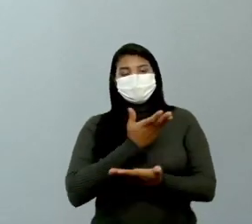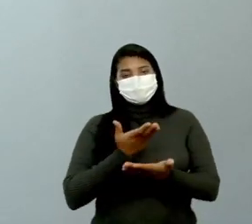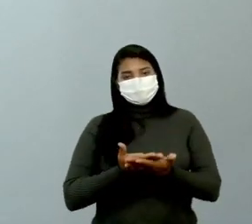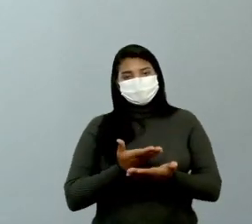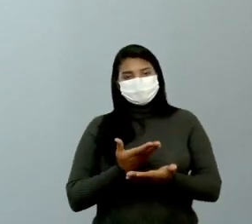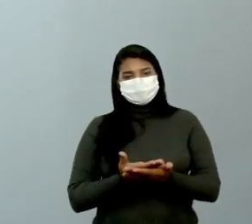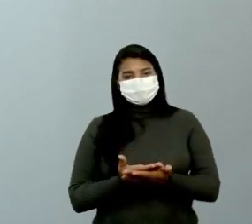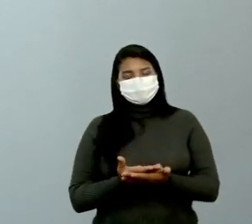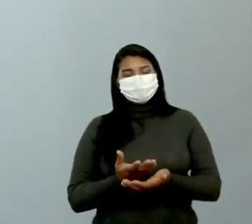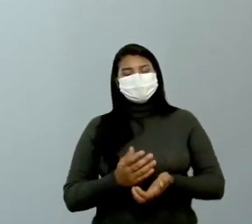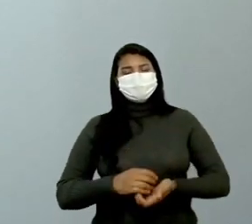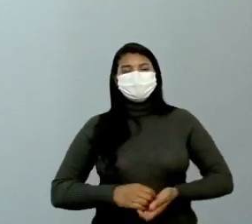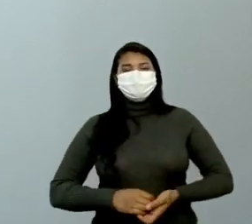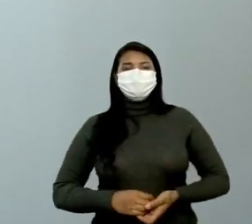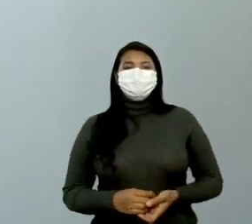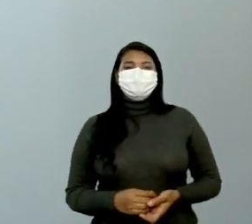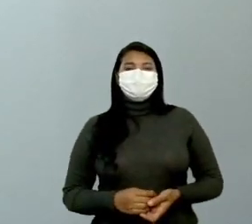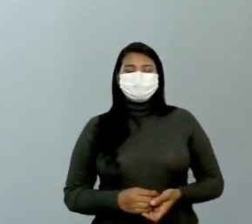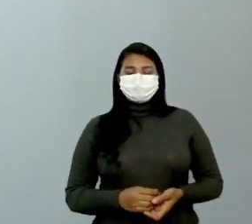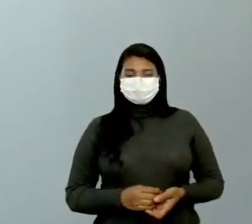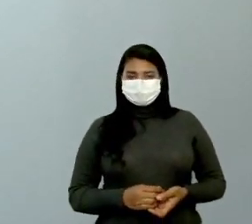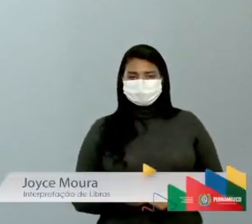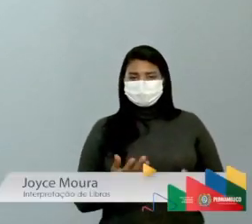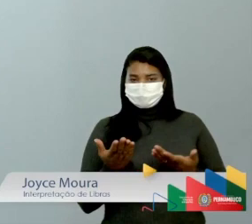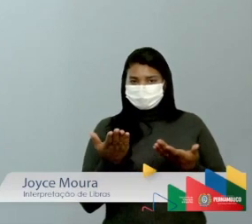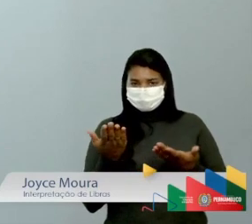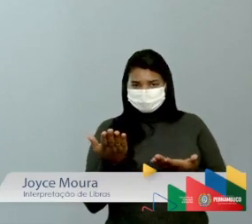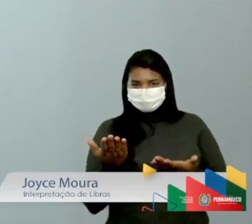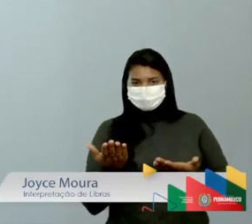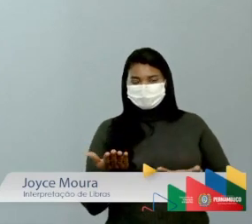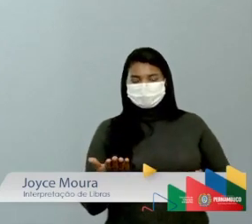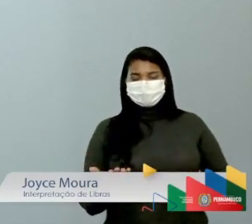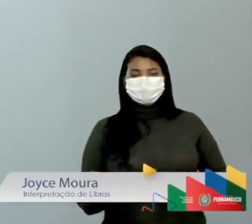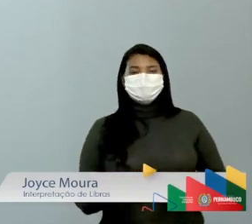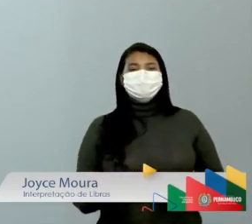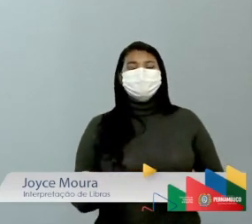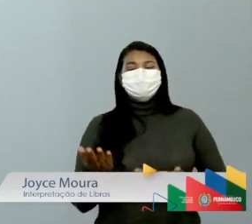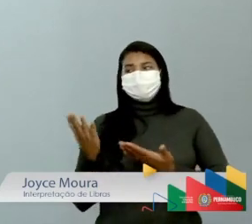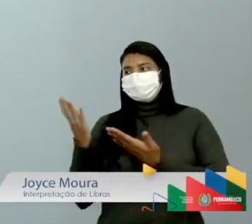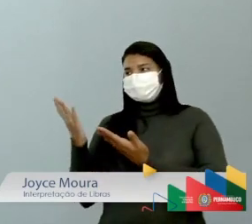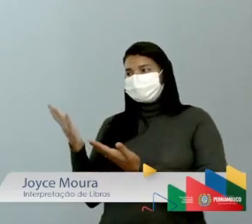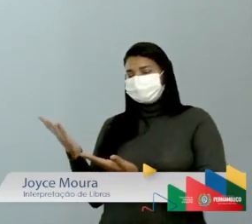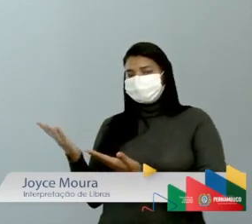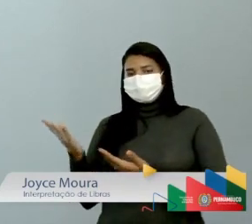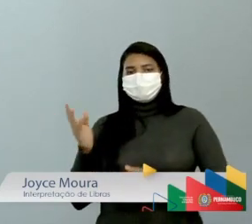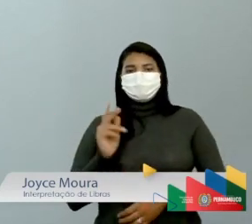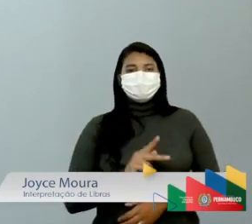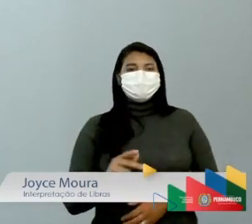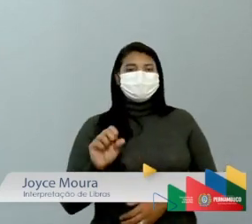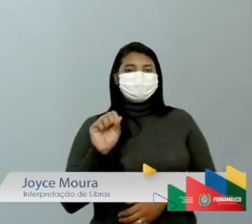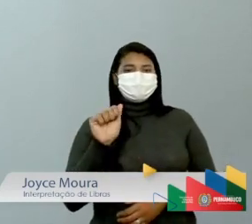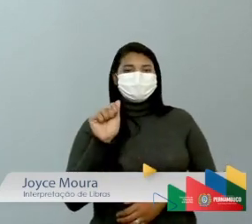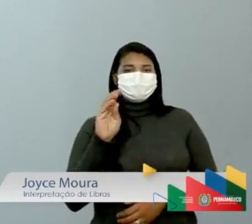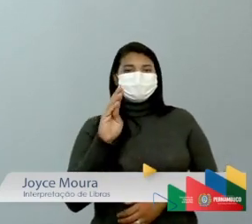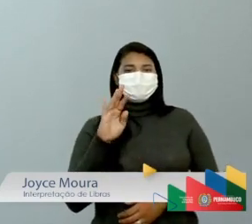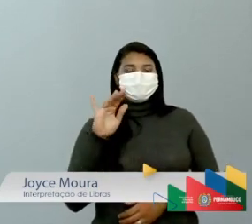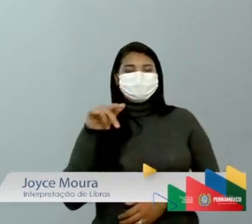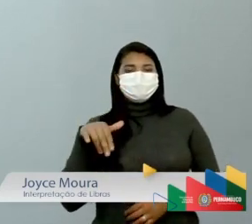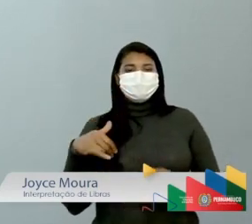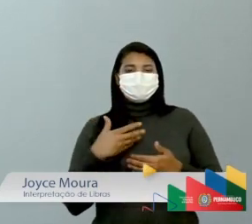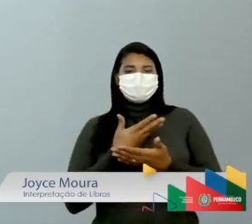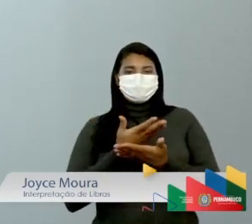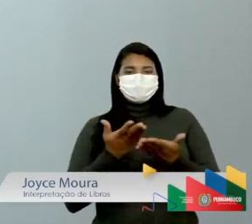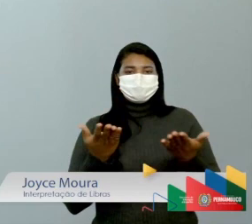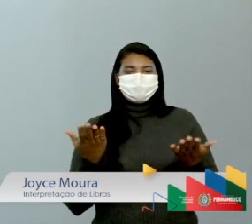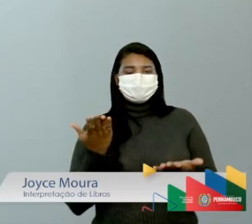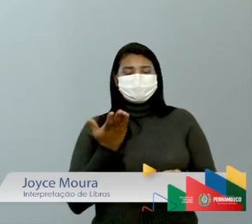students, how are you today? Olá, estudantes, como vão vocês? Eu sou a professora Sabrina Bonina e estou aqui para